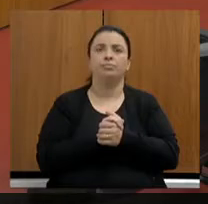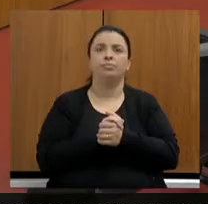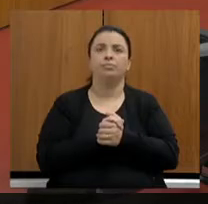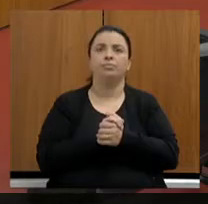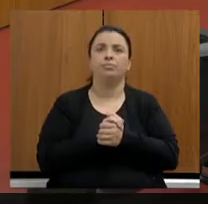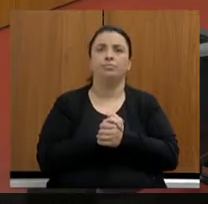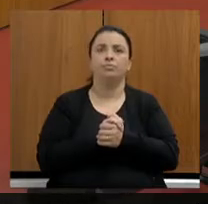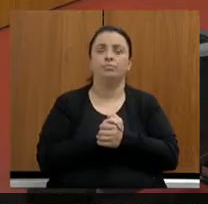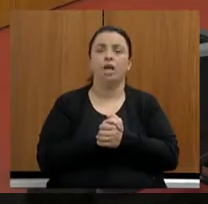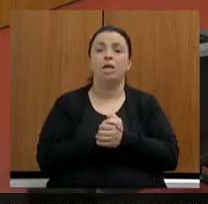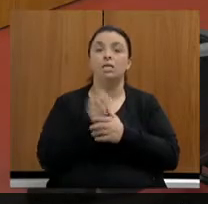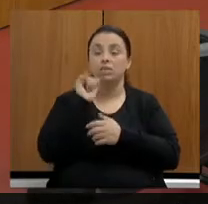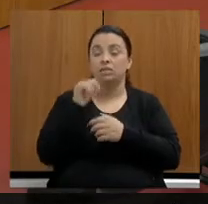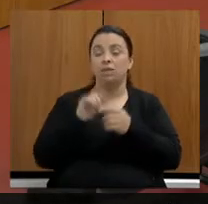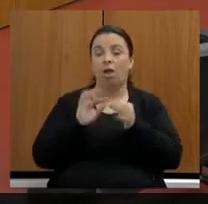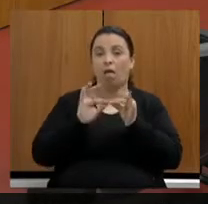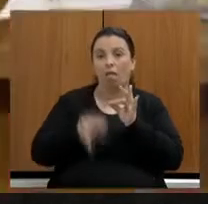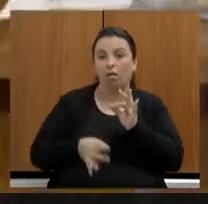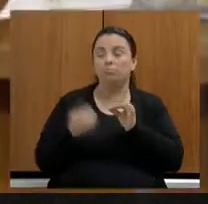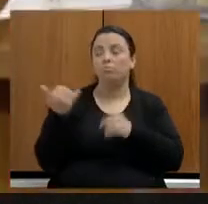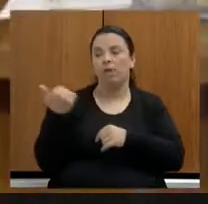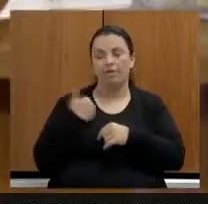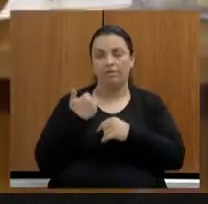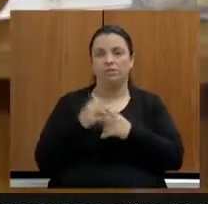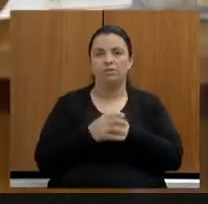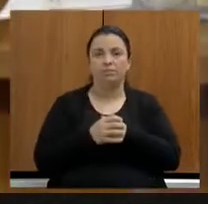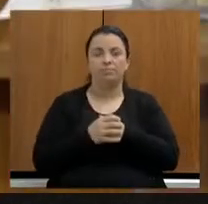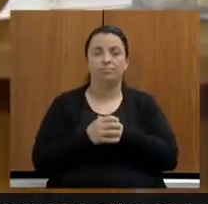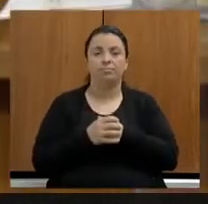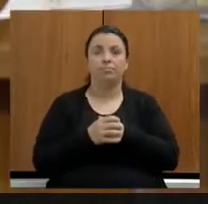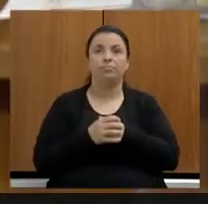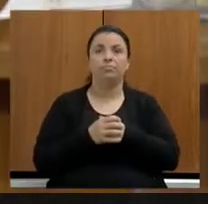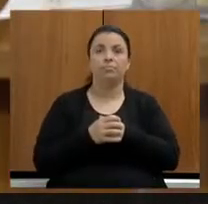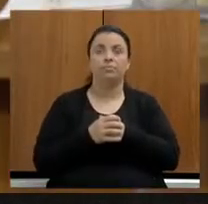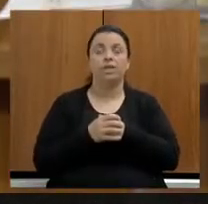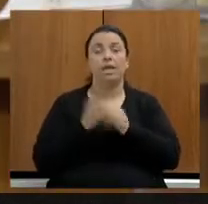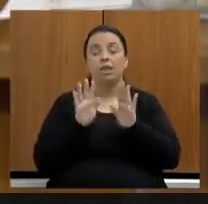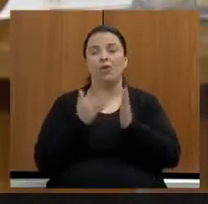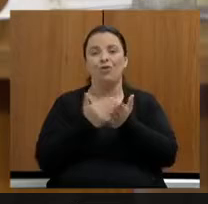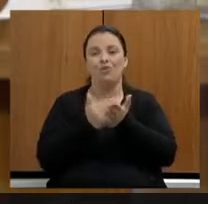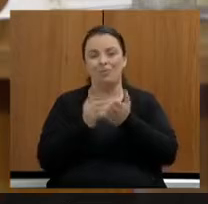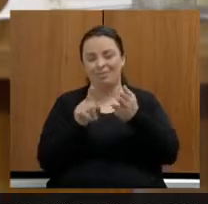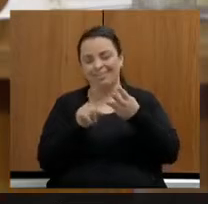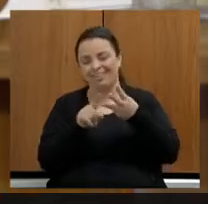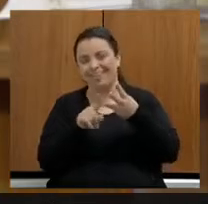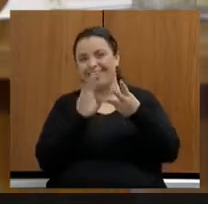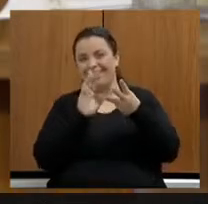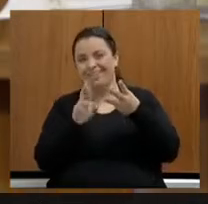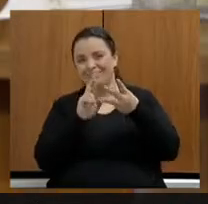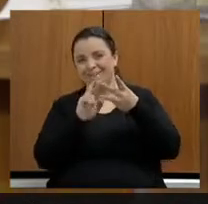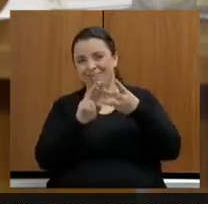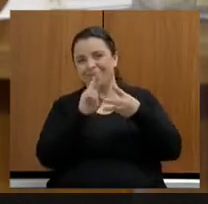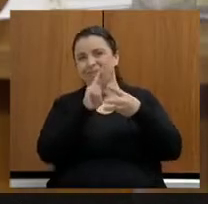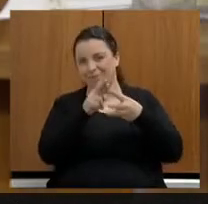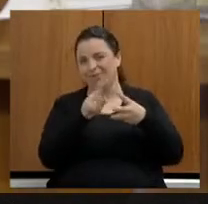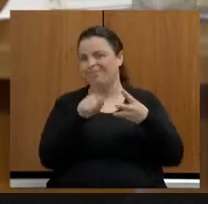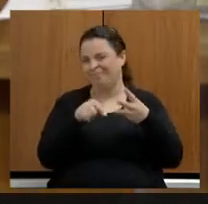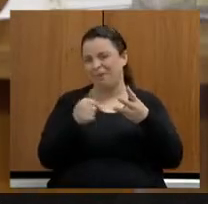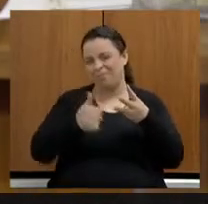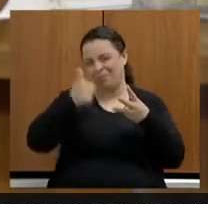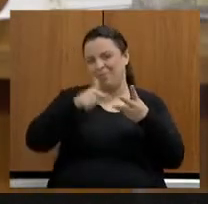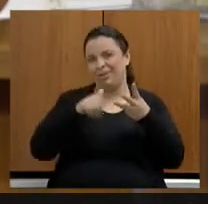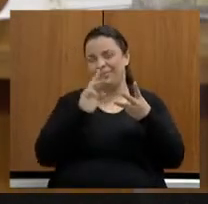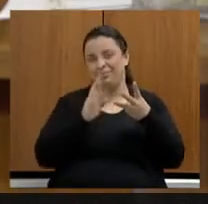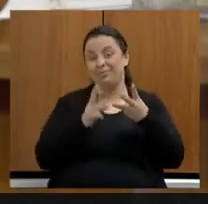eu ultrapassar Tá bom eu vou começar de trás para frente porque vai eu acho que vai ficando mais